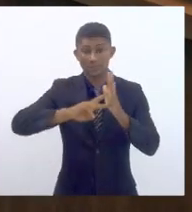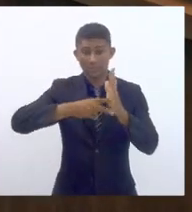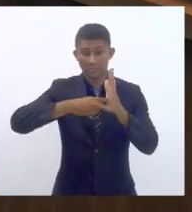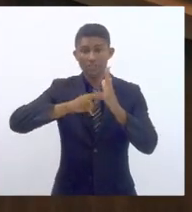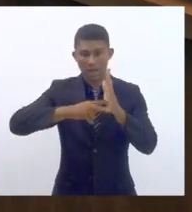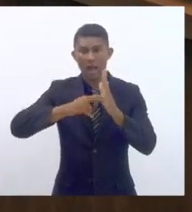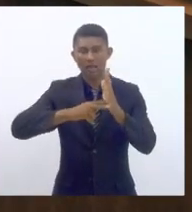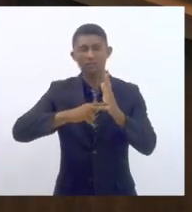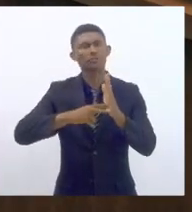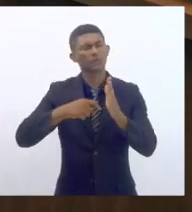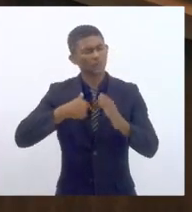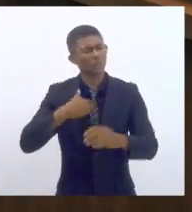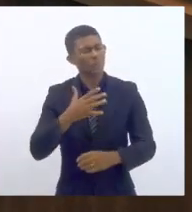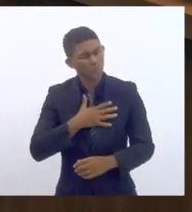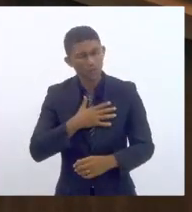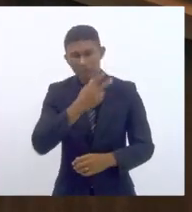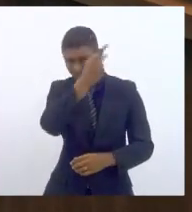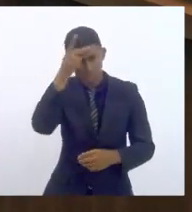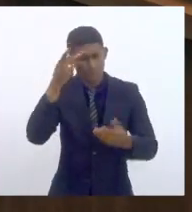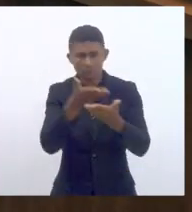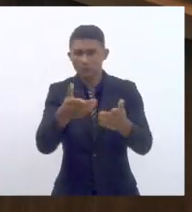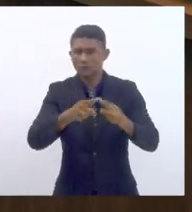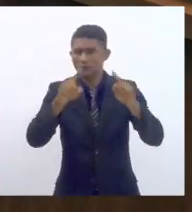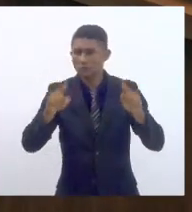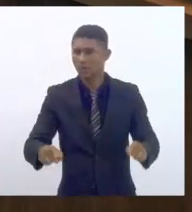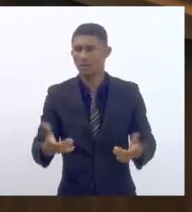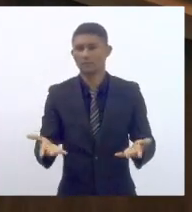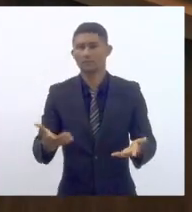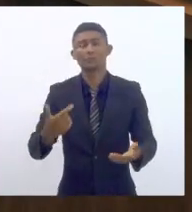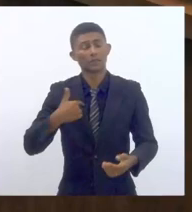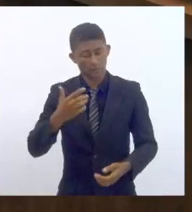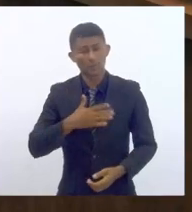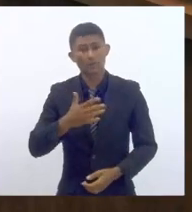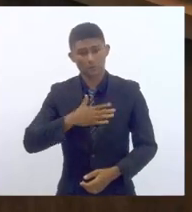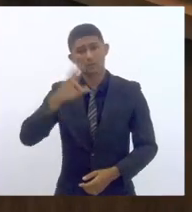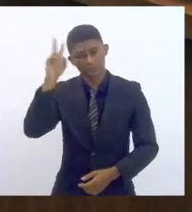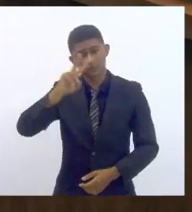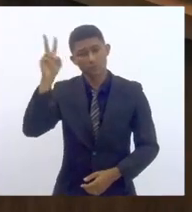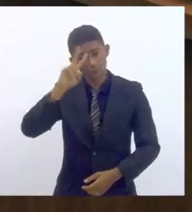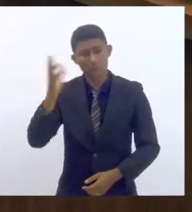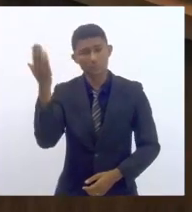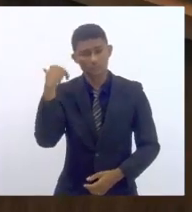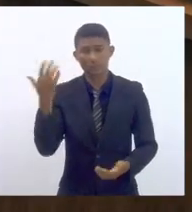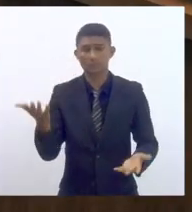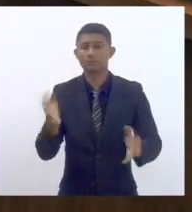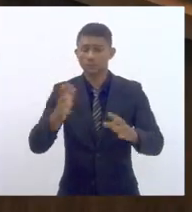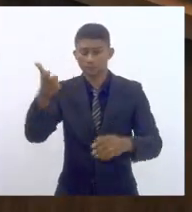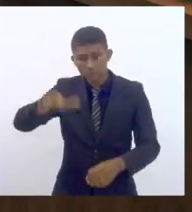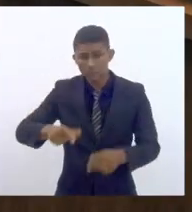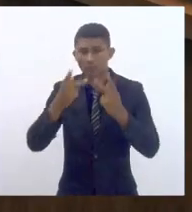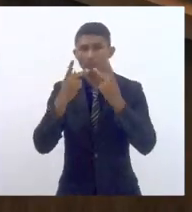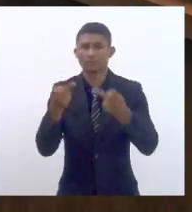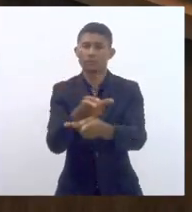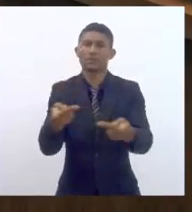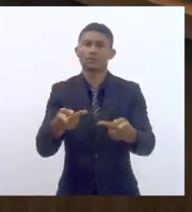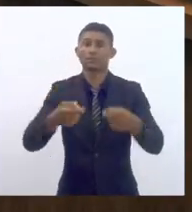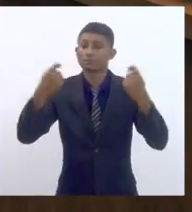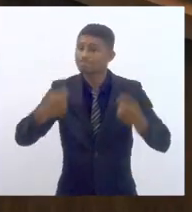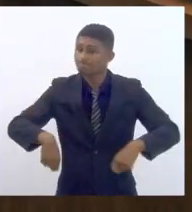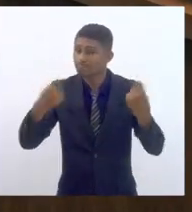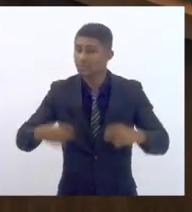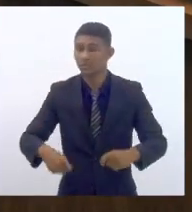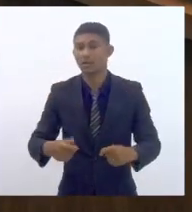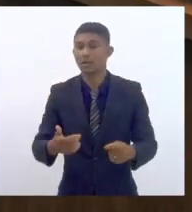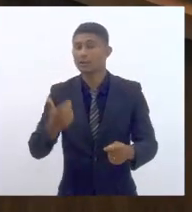muito carinho para o trabalhador, esse alguém sou eu, posso falar, minha história diz por si só. Mas, repito, a gente tem que se colocar nas duas pontas